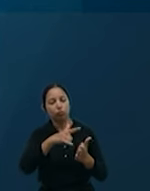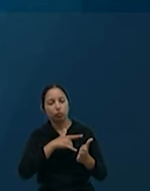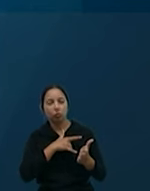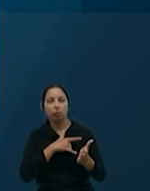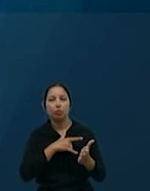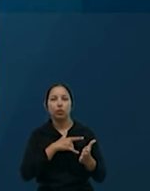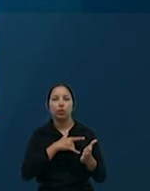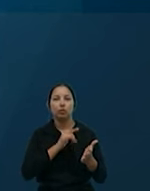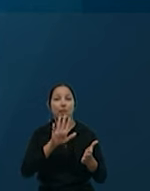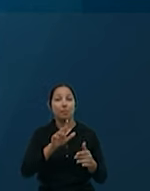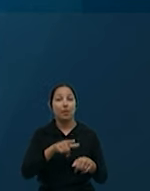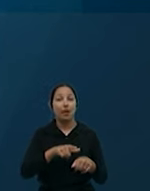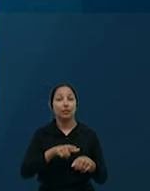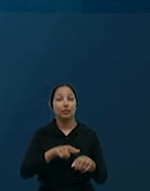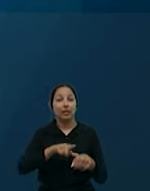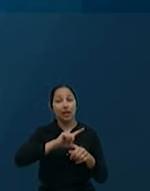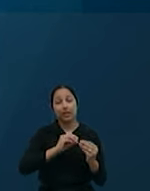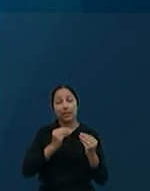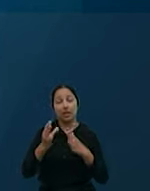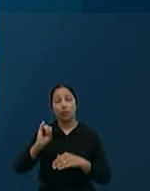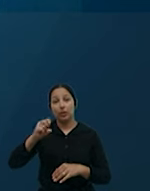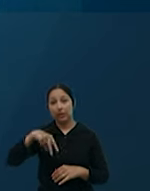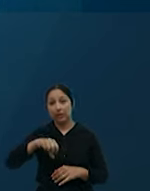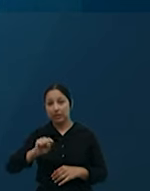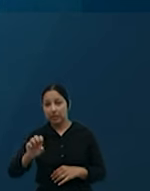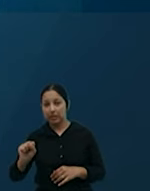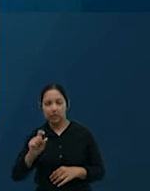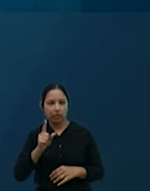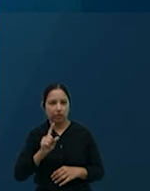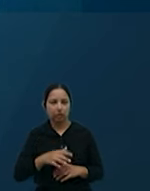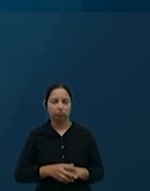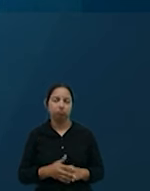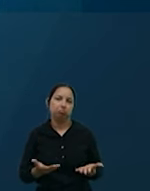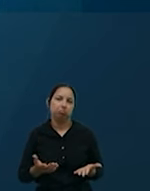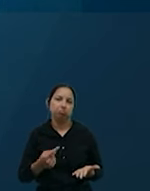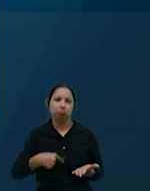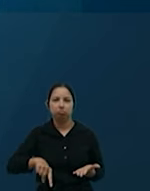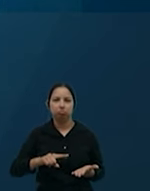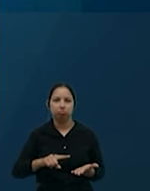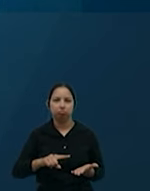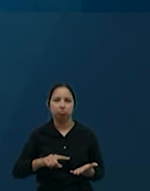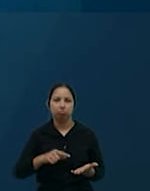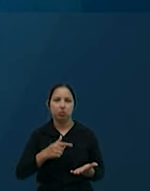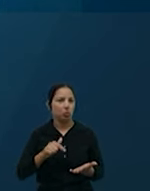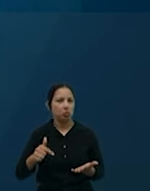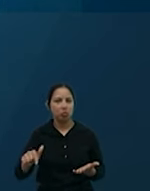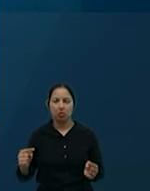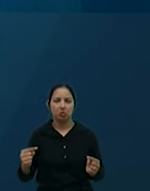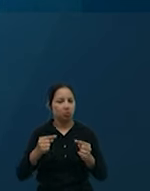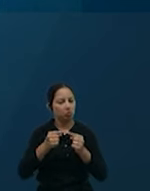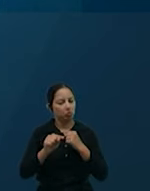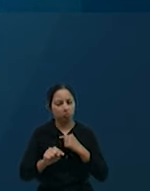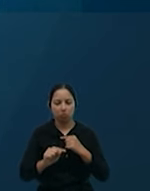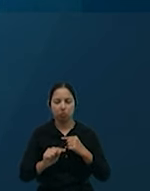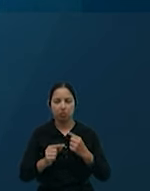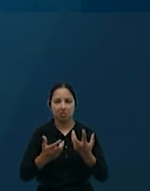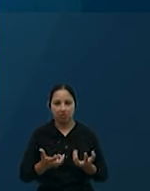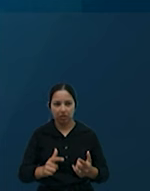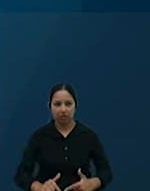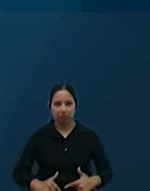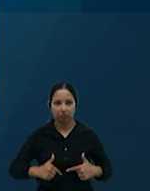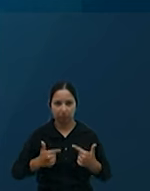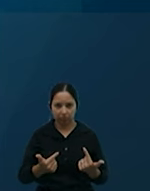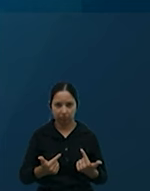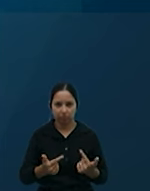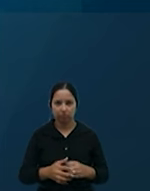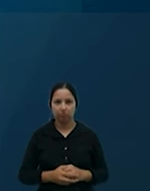ao INSS na via administrativa, nós não estaríamos diante do interesse de agir. Entendeu? O eminente ministro,